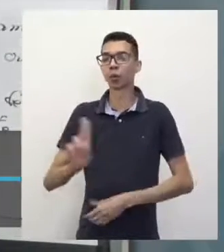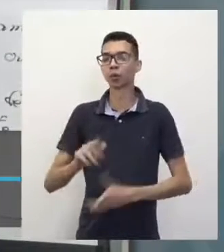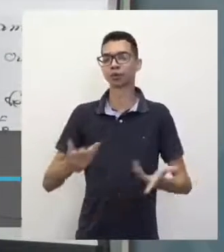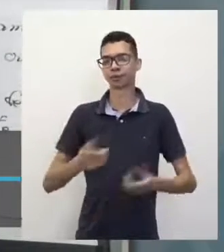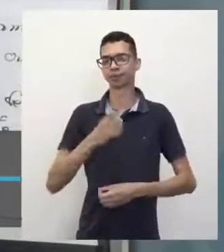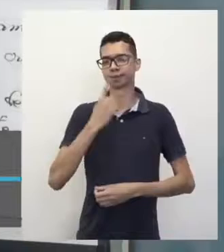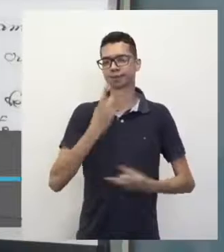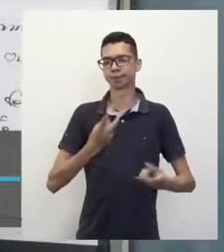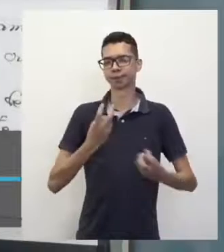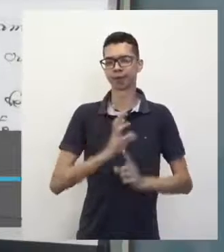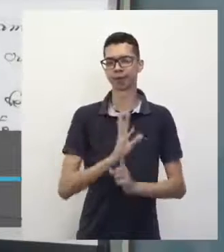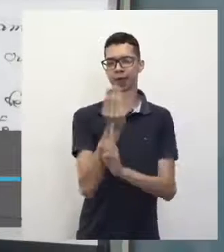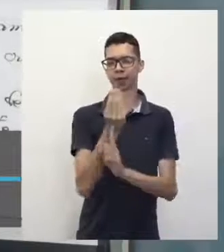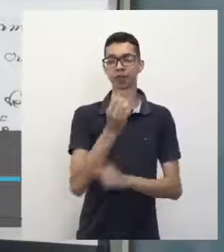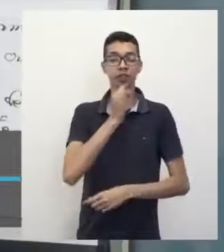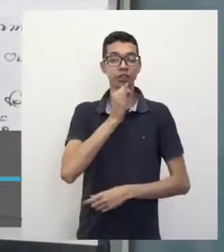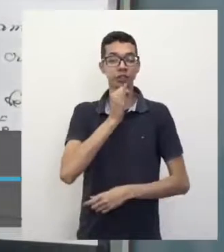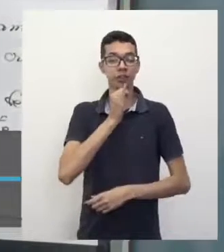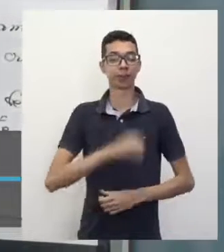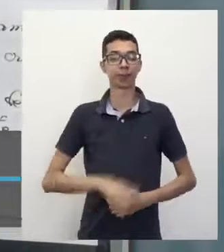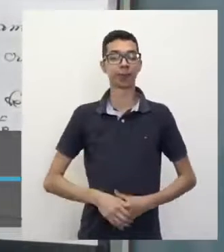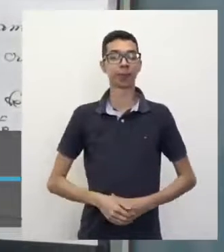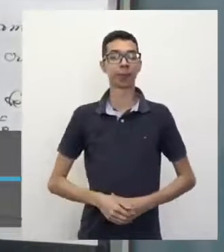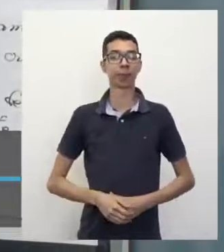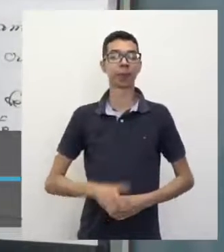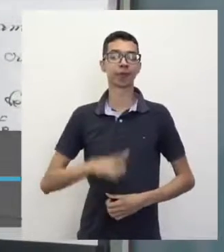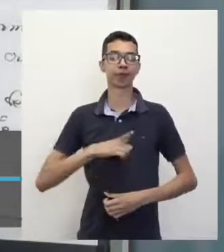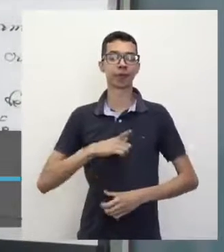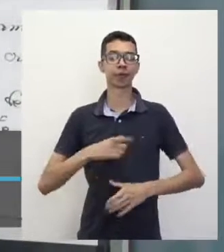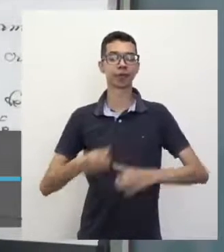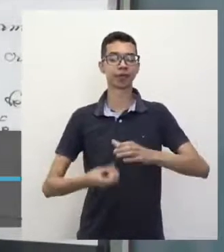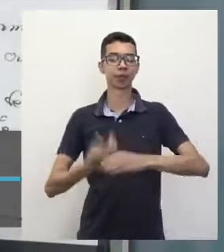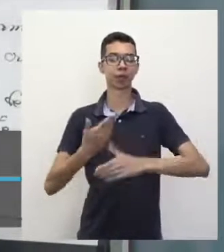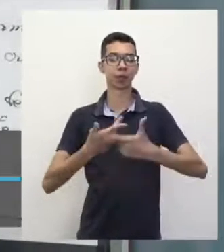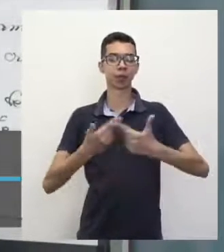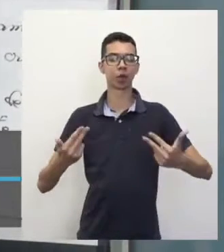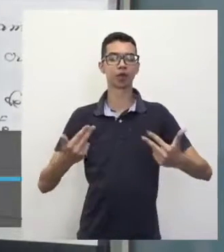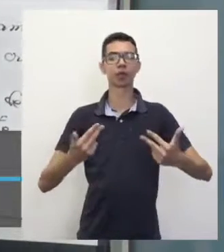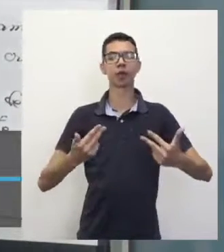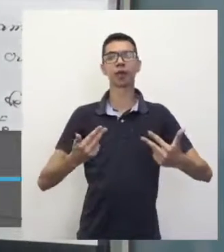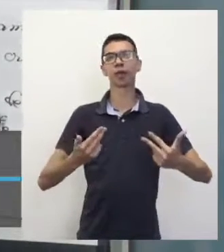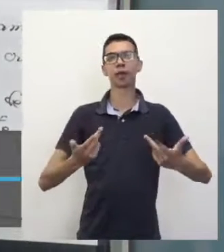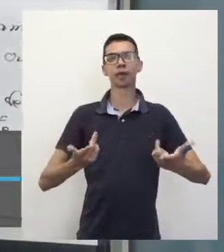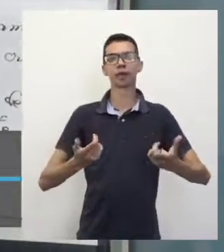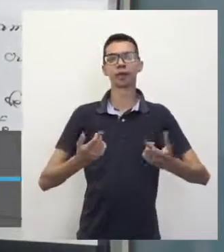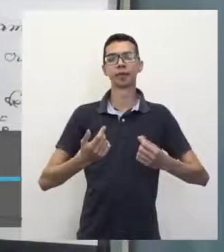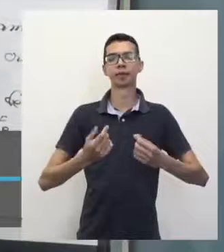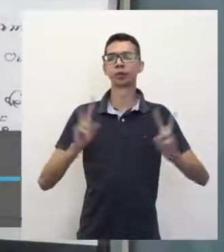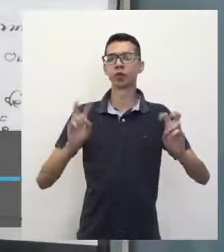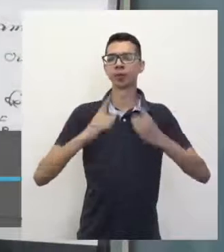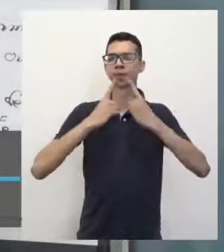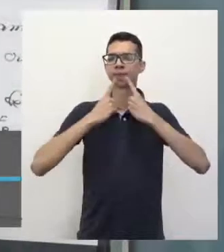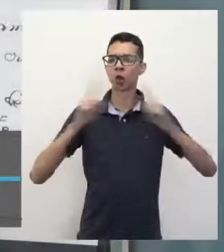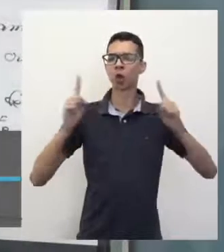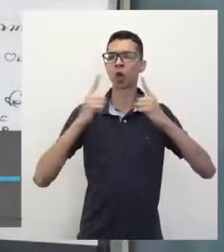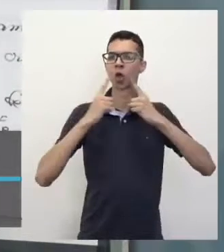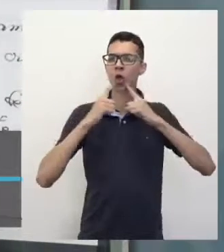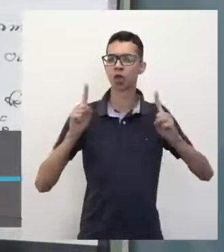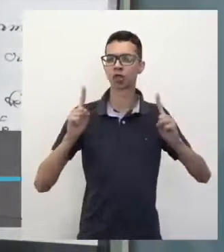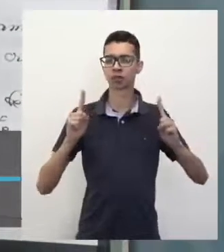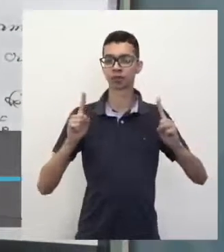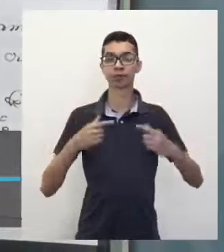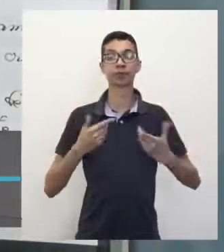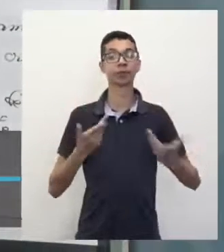arte, vamos supor, uma obra de protesto, né? É muito comum esse tema da dimensão social em obras de protesto. Então, eu